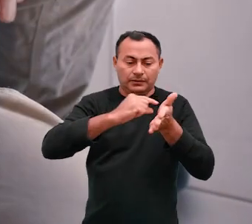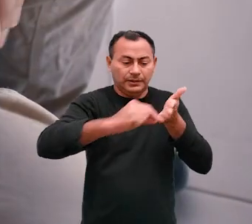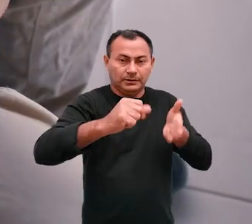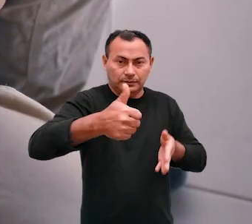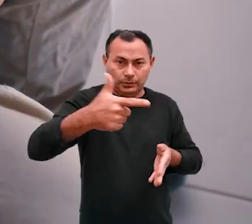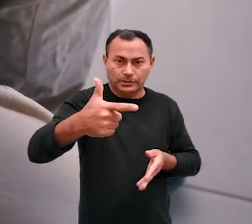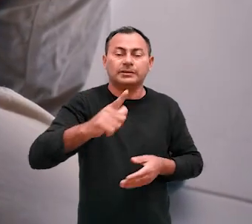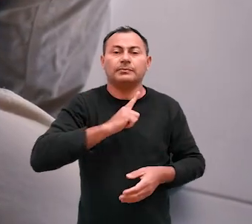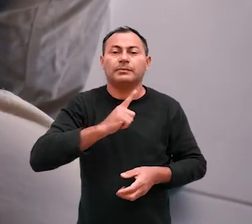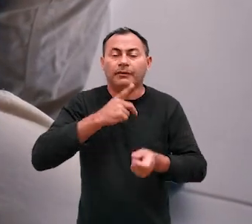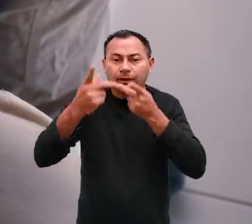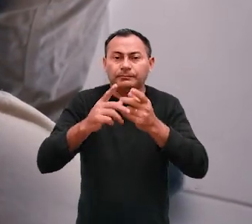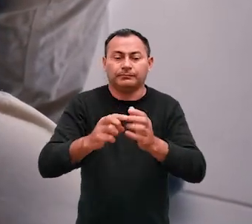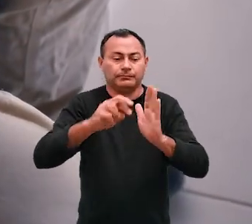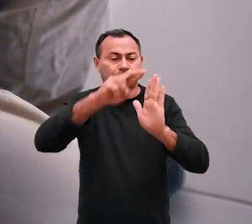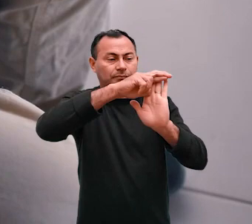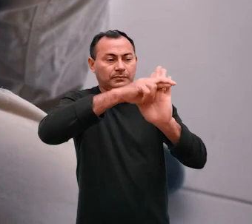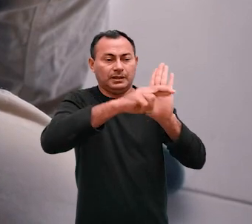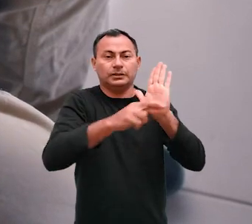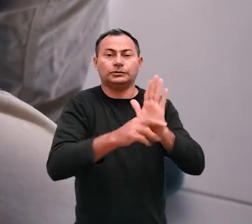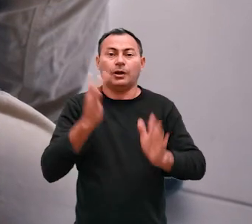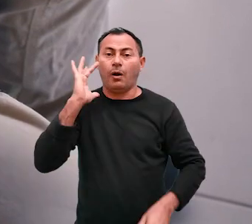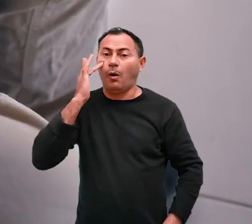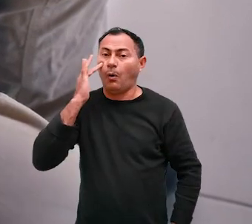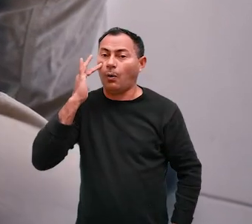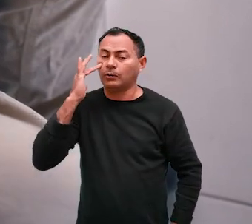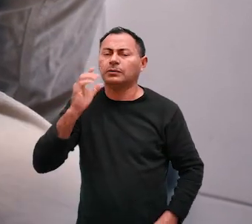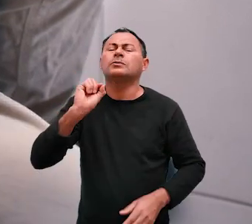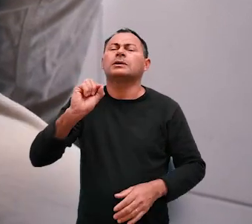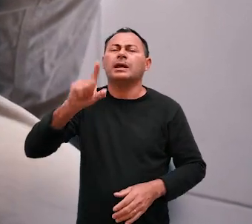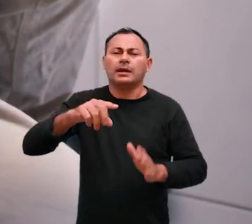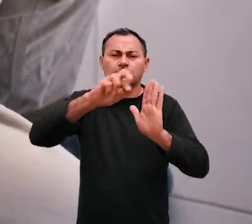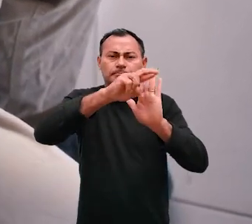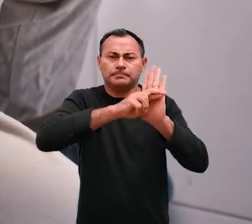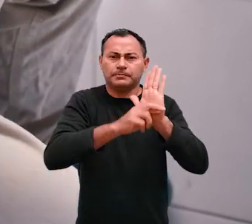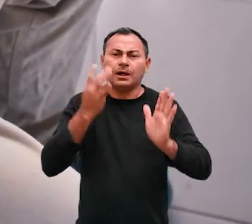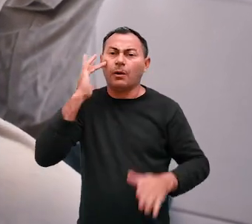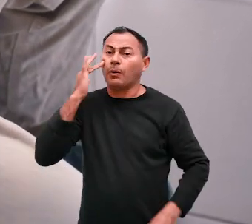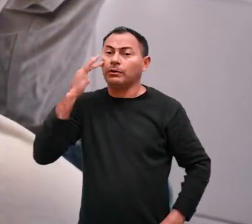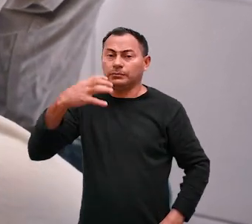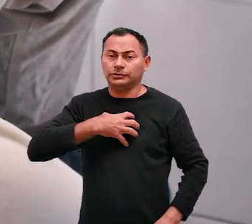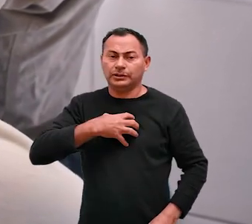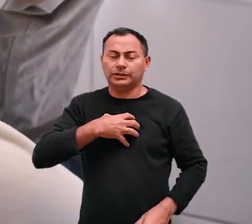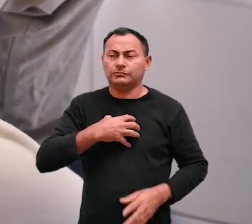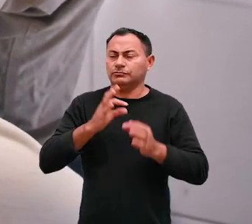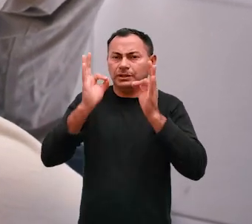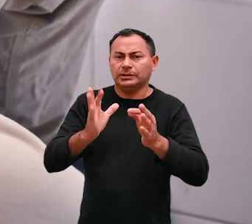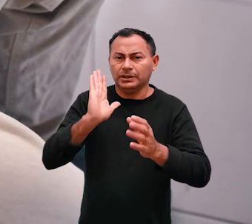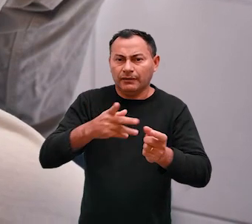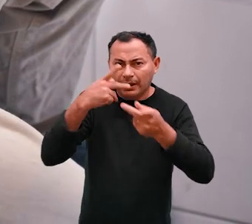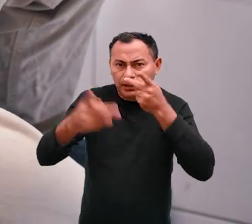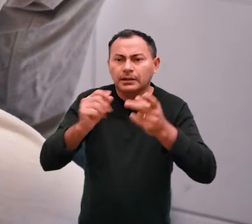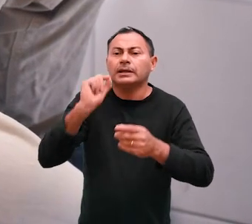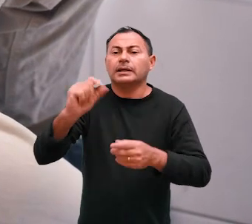12 temos o que chamamos de a regra de ouro. O que é a regra de ouro? De maneira jocosa já